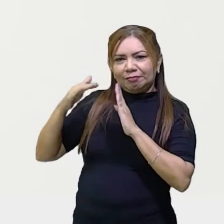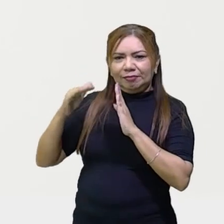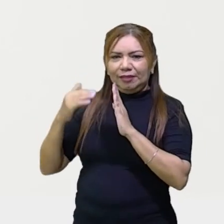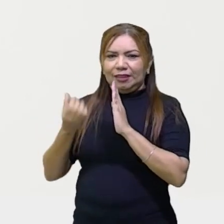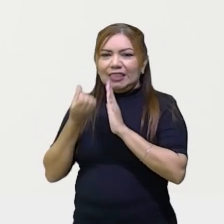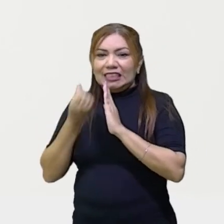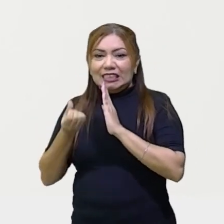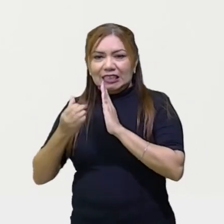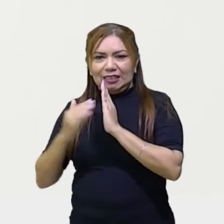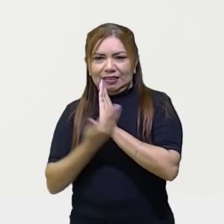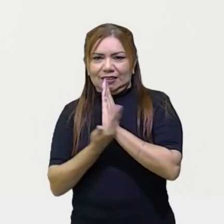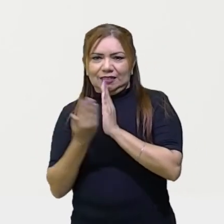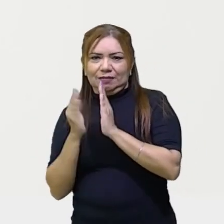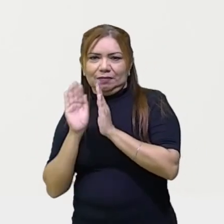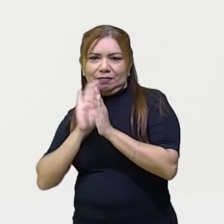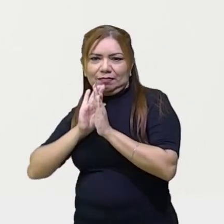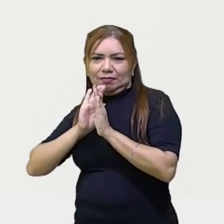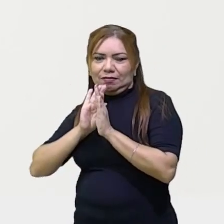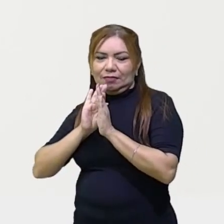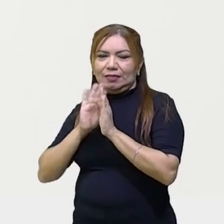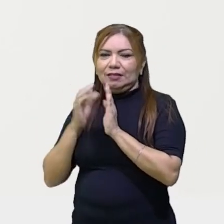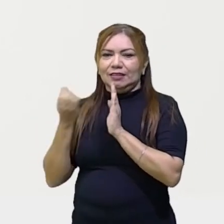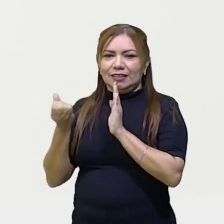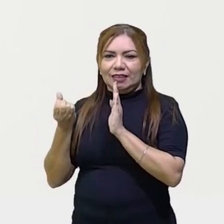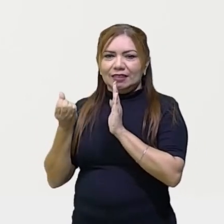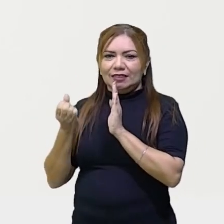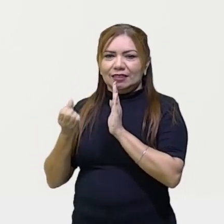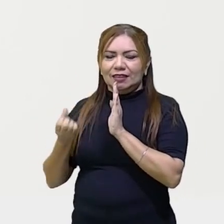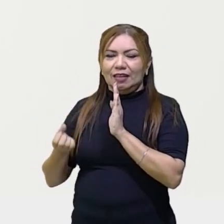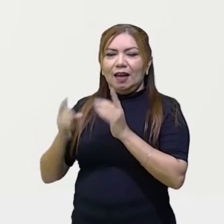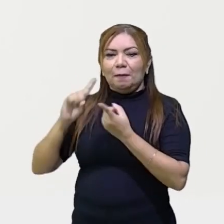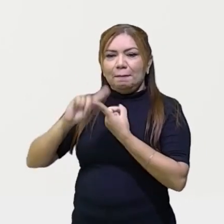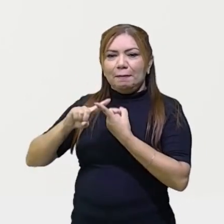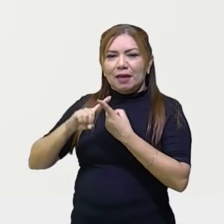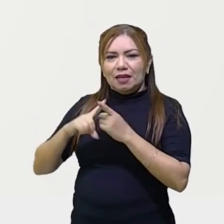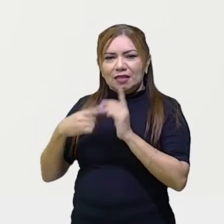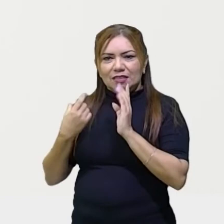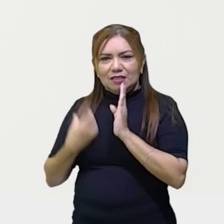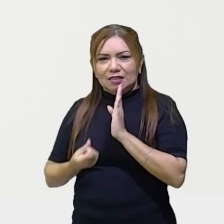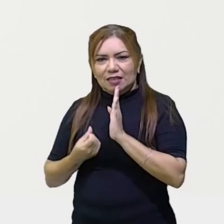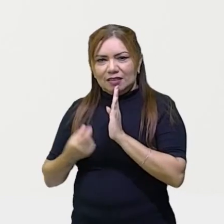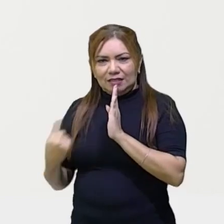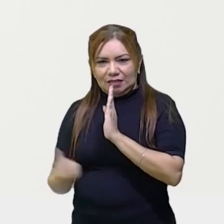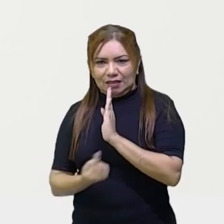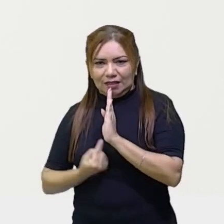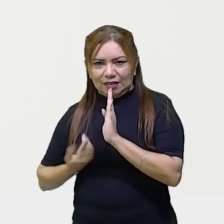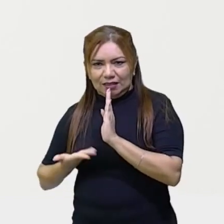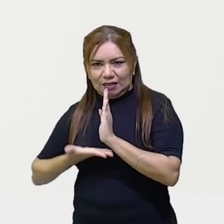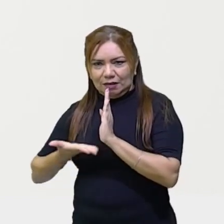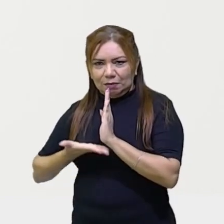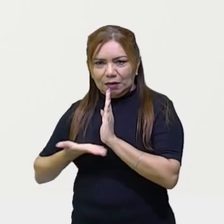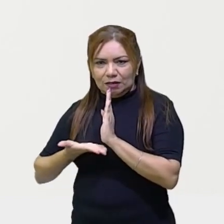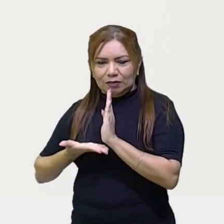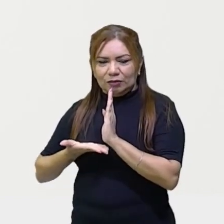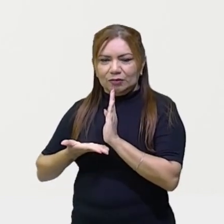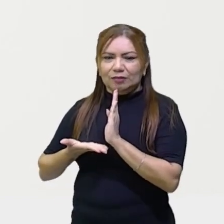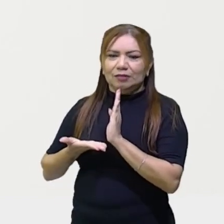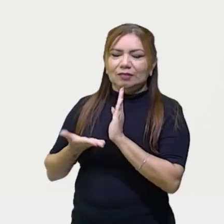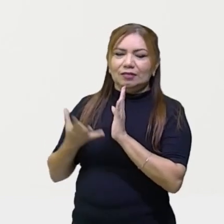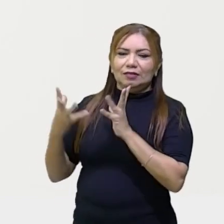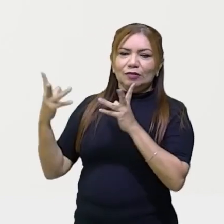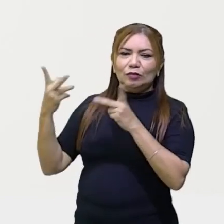nessa outra base e Ação 12 eu tenho mais seis daqui ó